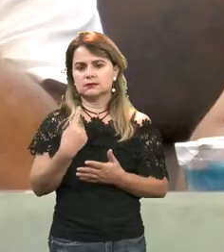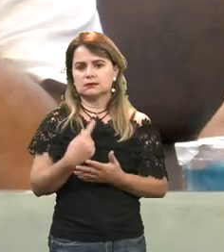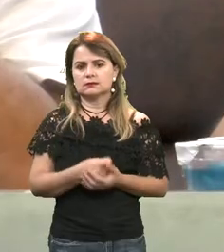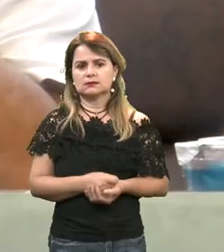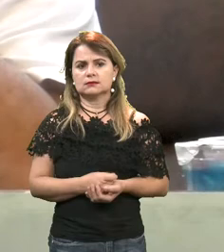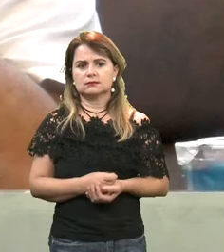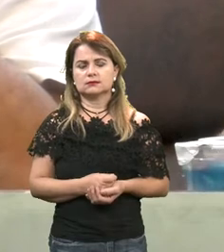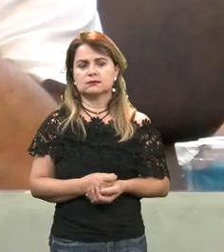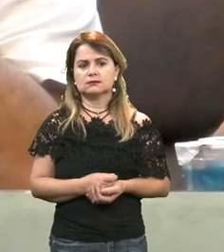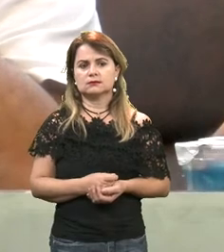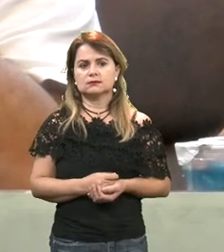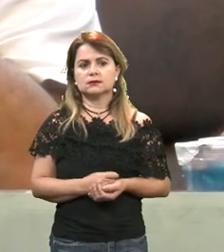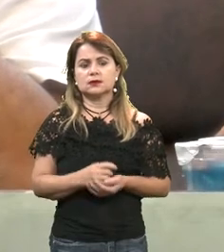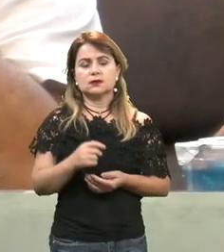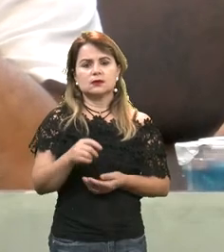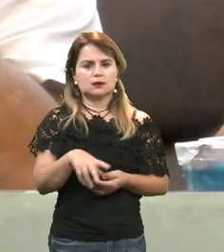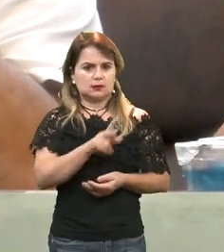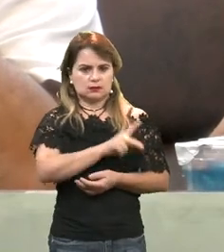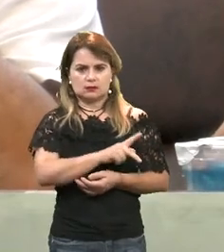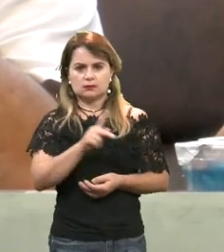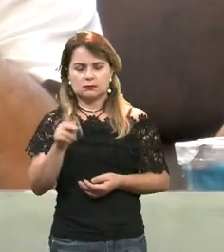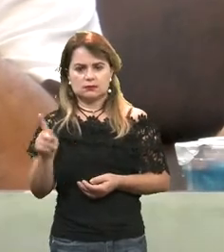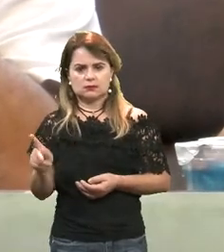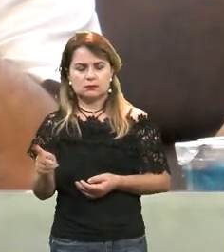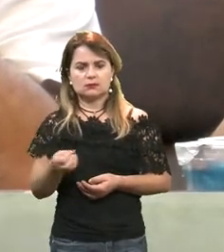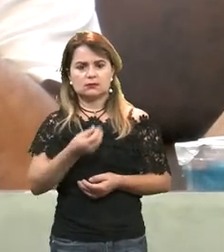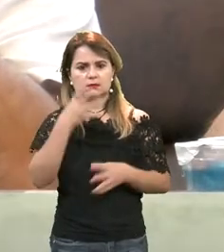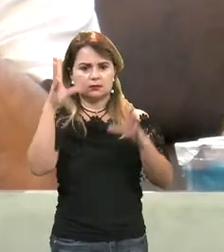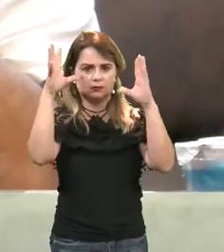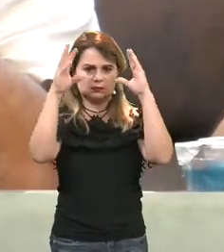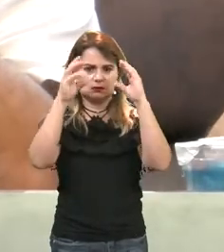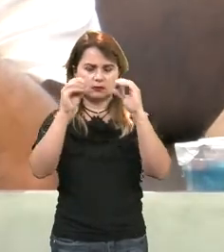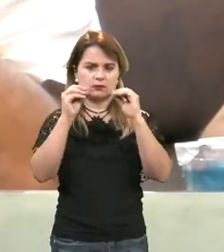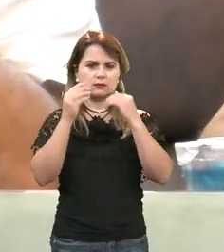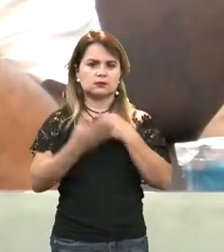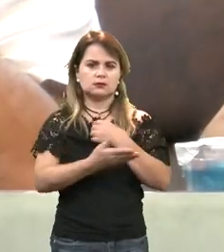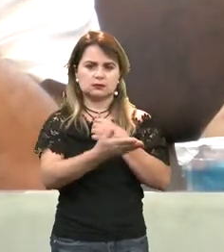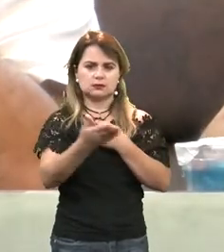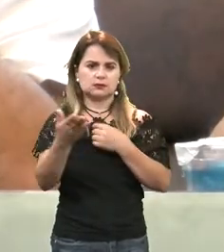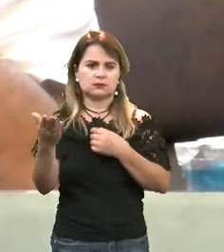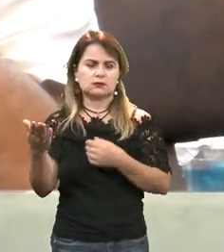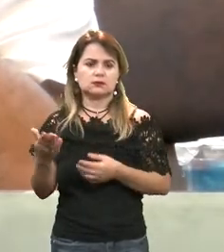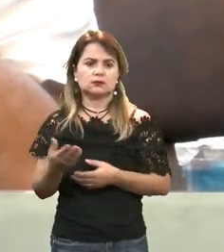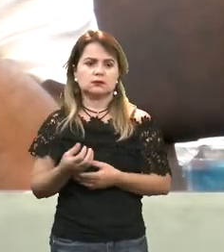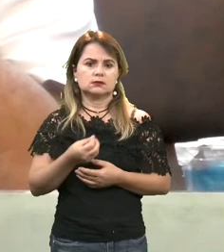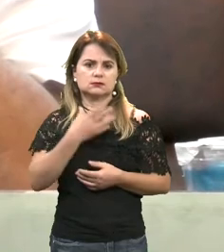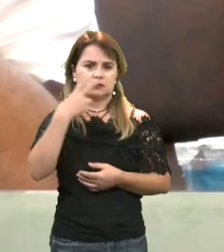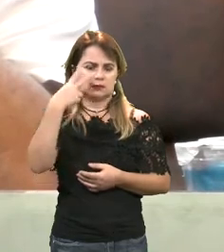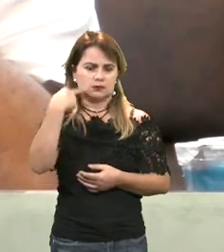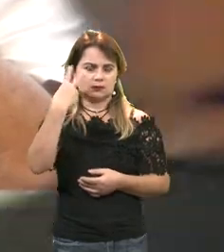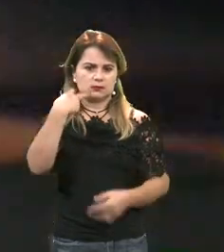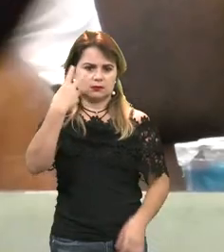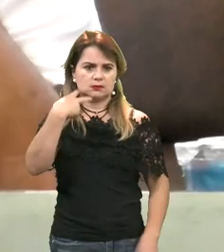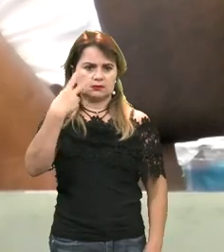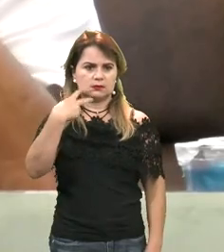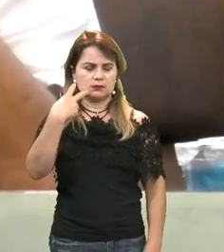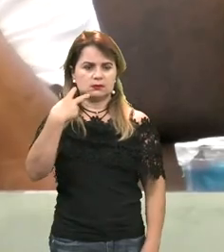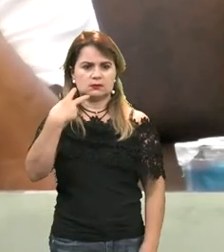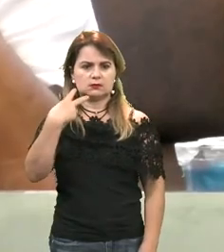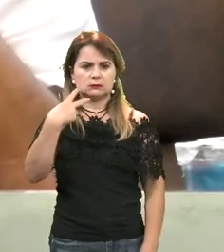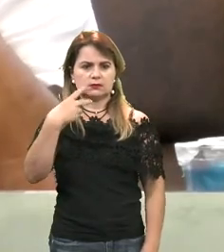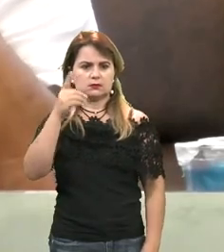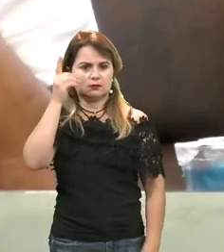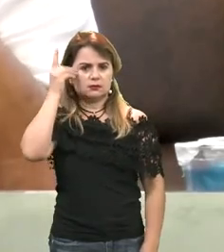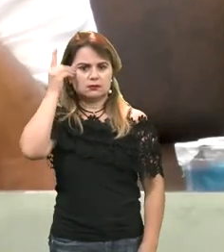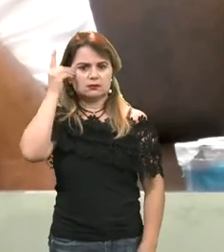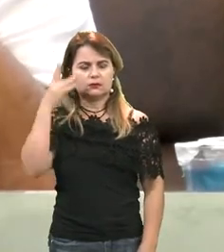Marcos Rezende, uma boa noite à Vossa Excelência, também uma boa noite aqui ao vereador Danilo